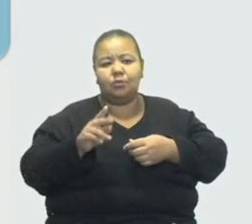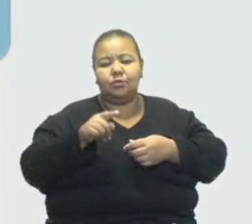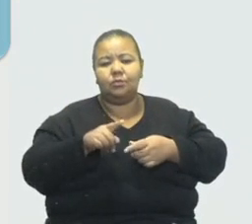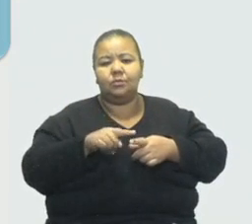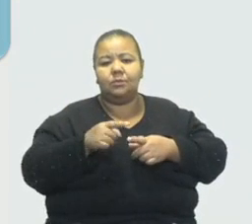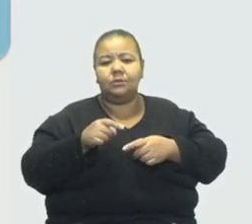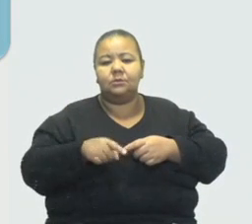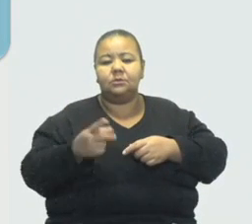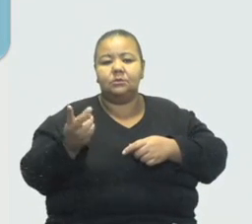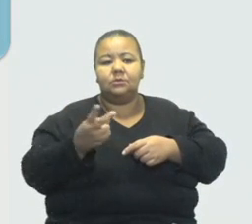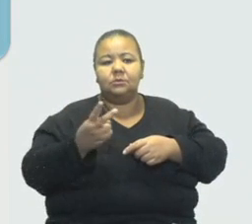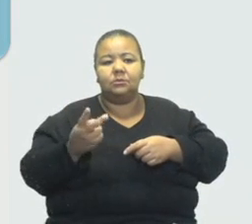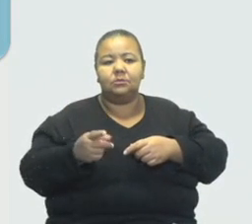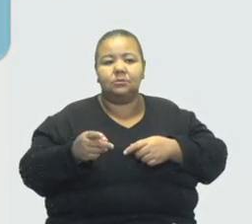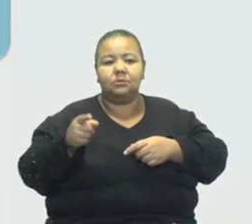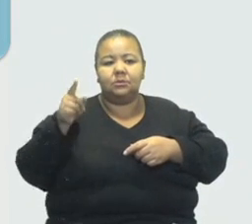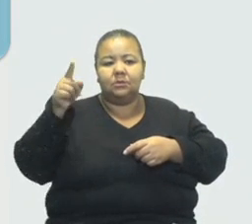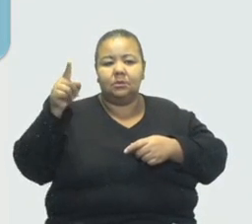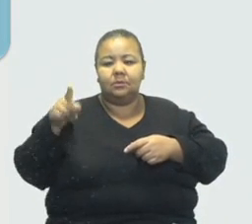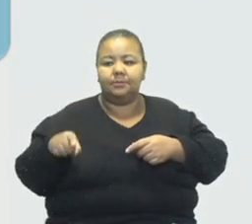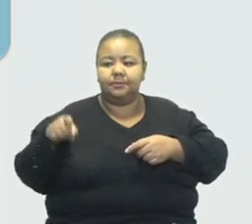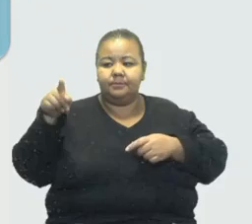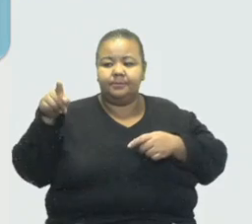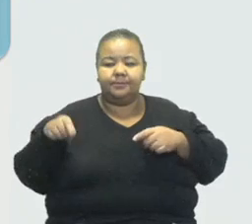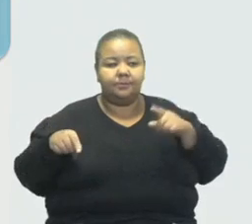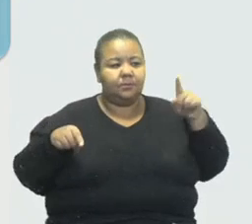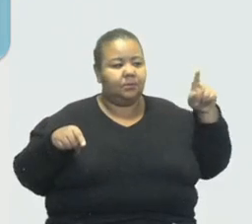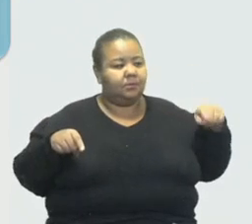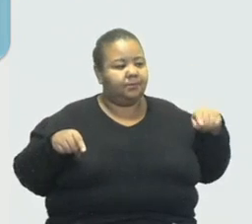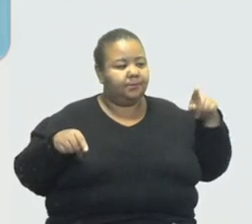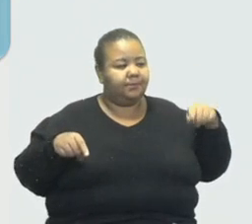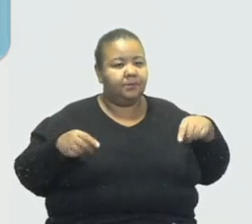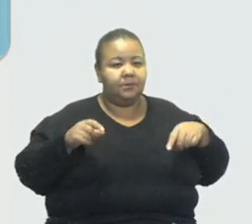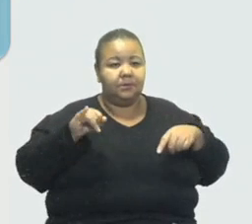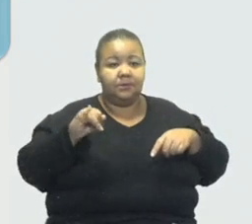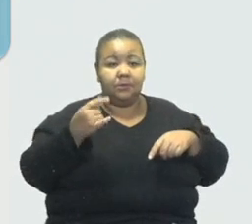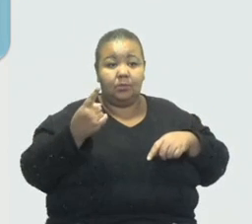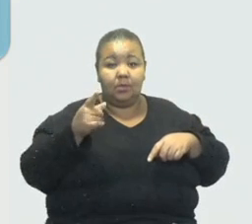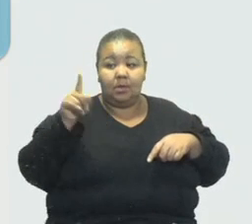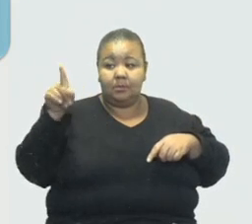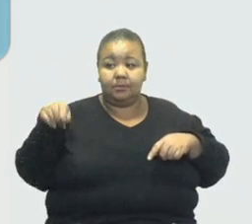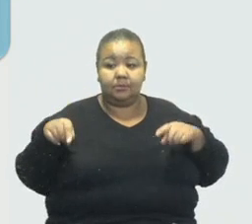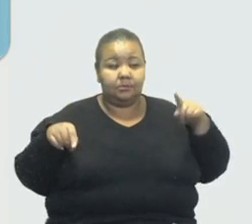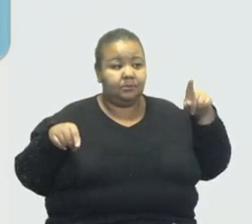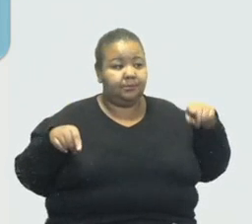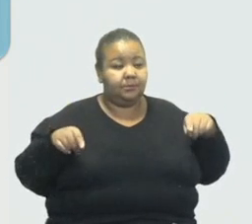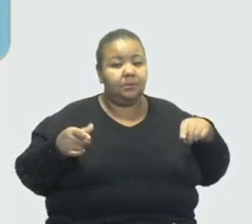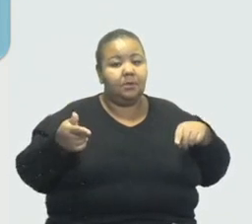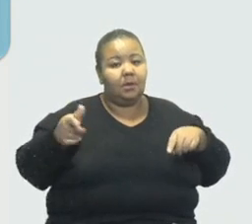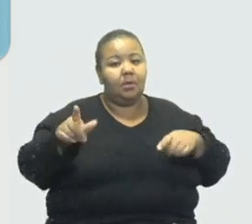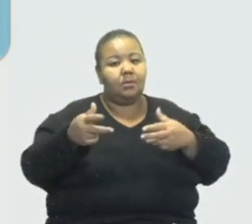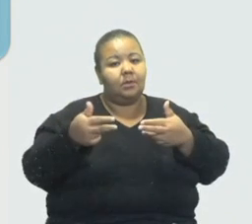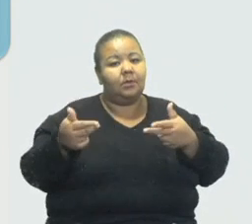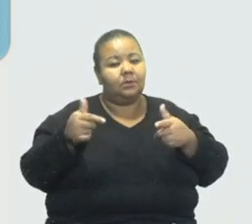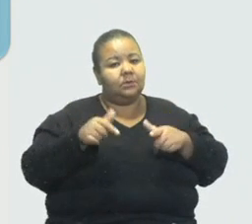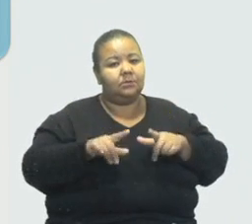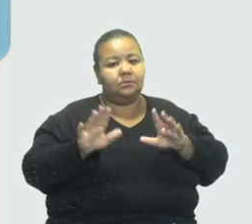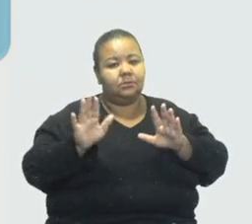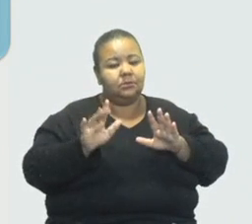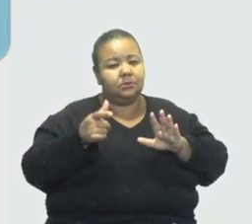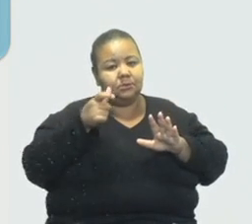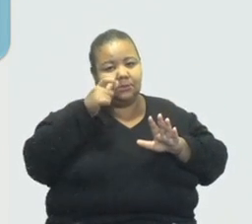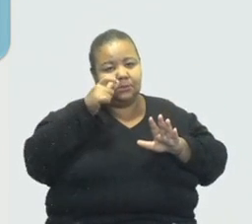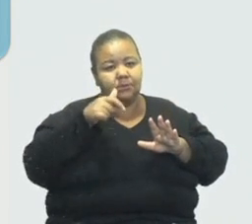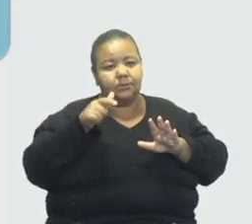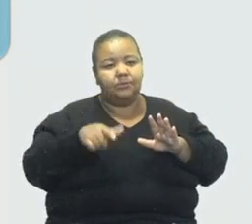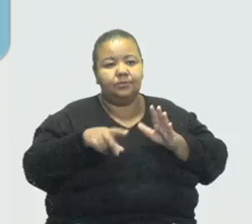lembre-se, é duas barras. Se fosse uma única barra, é um outro conceito, que esse conceito nós veremos